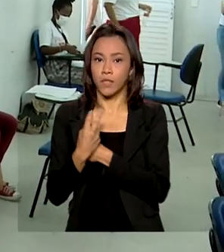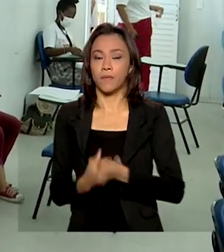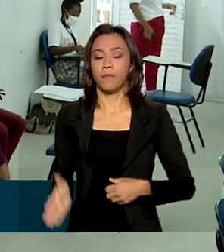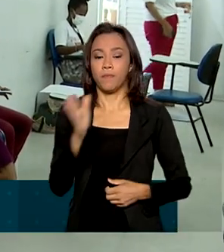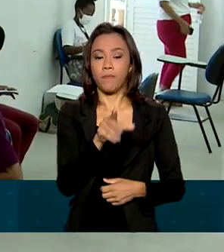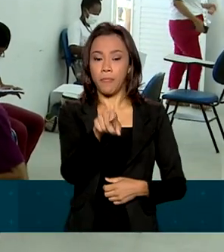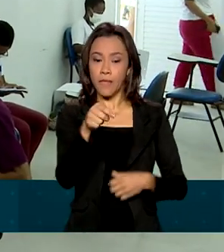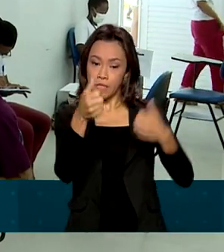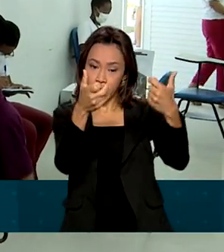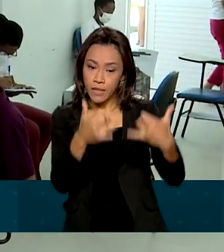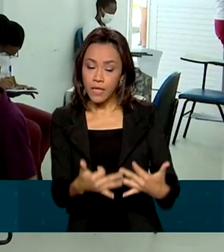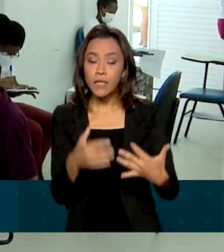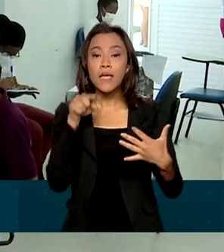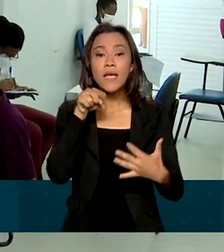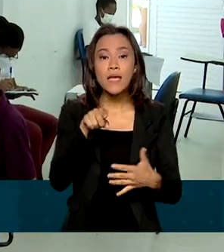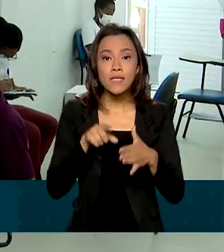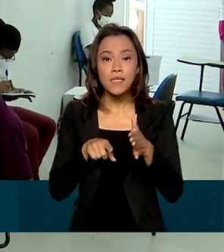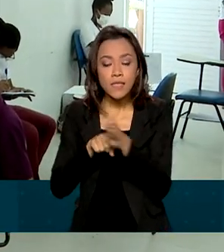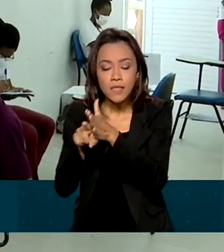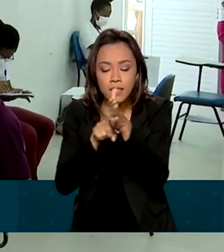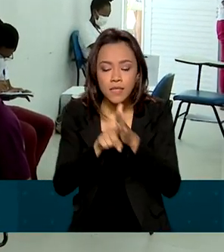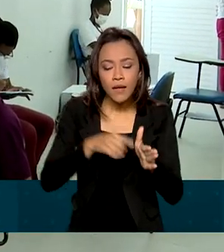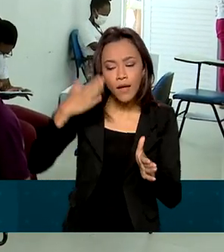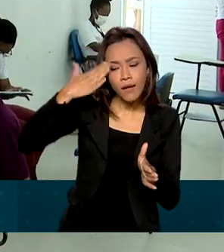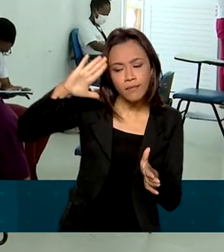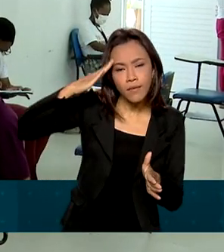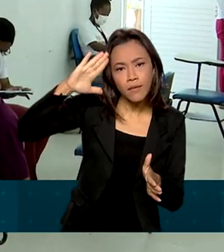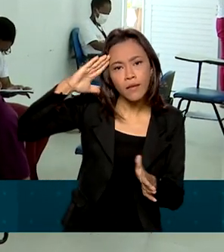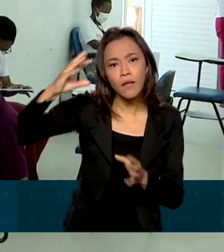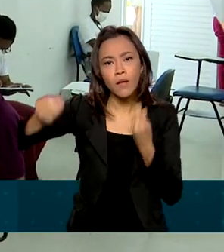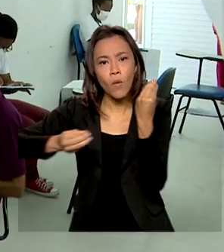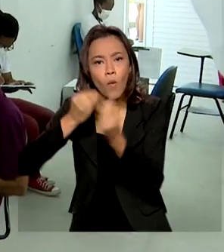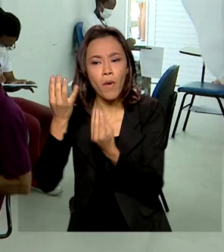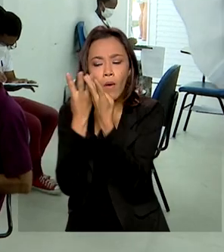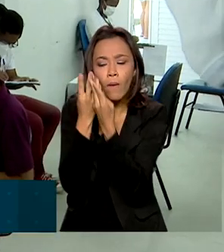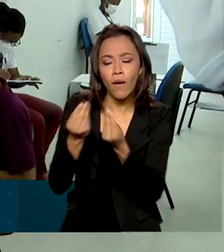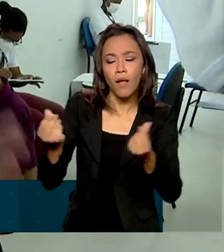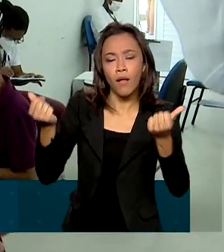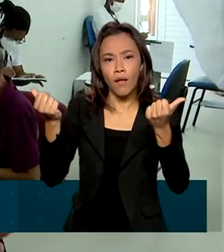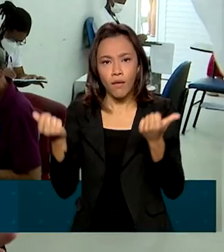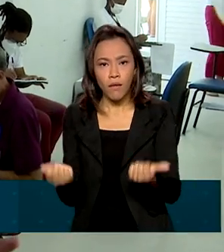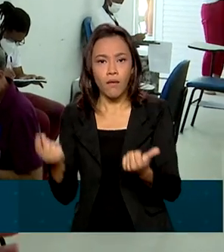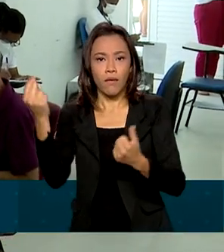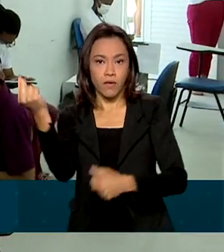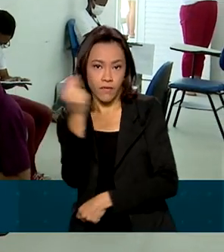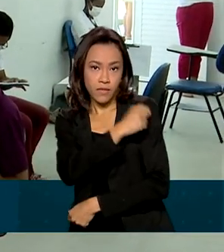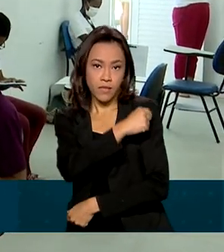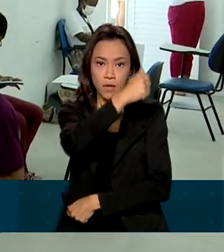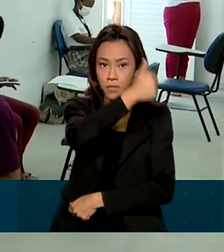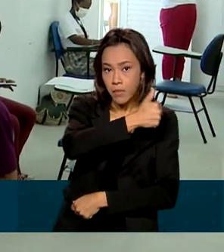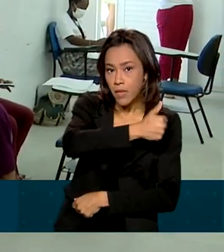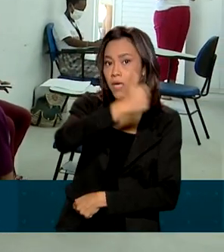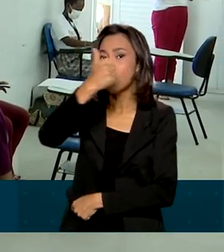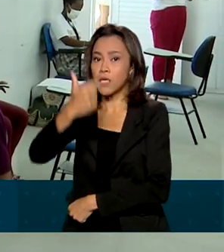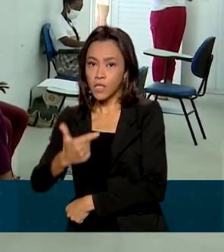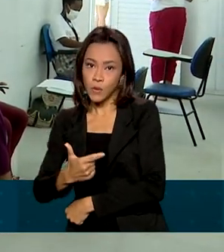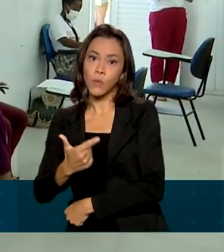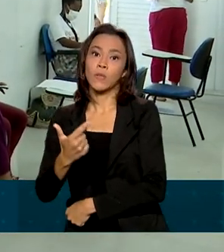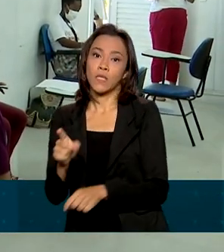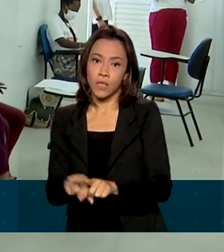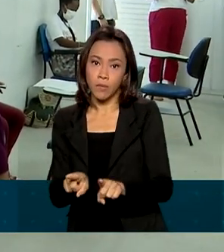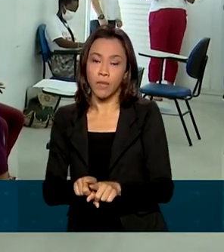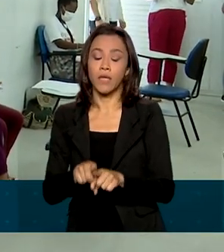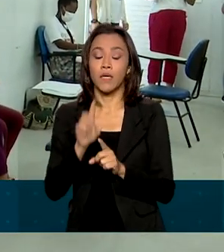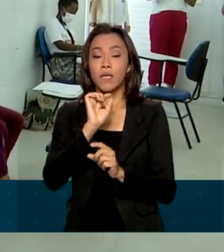entender a efetividade da vacina que dizer tanto da primeira dose Quanto dá a dose E